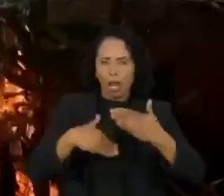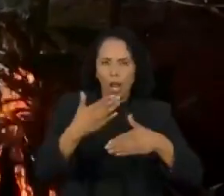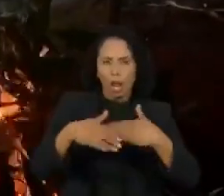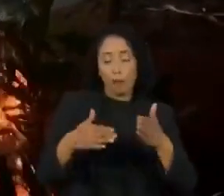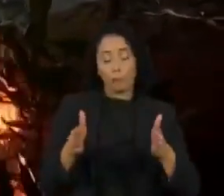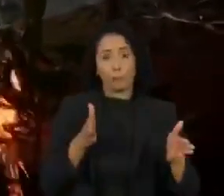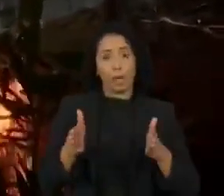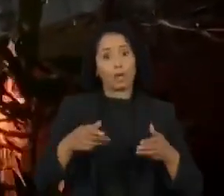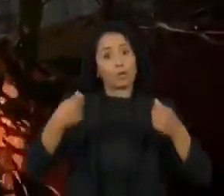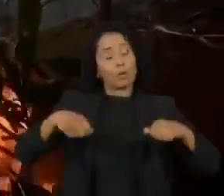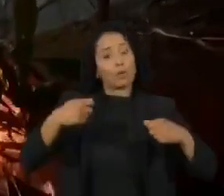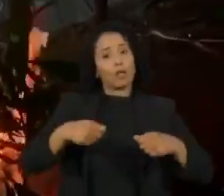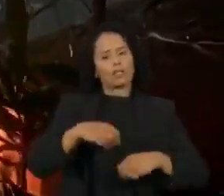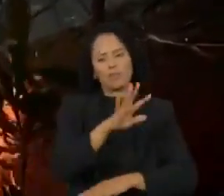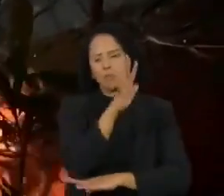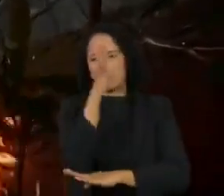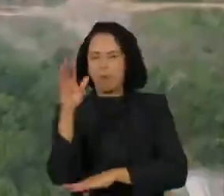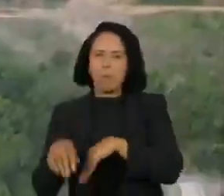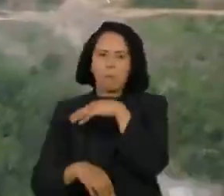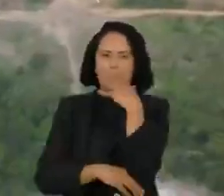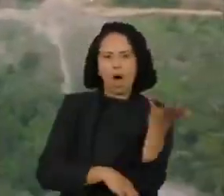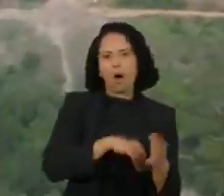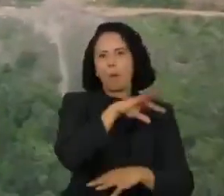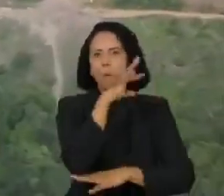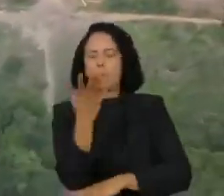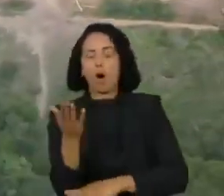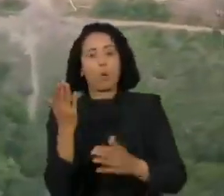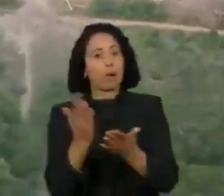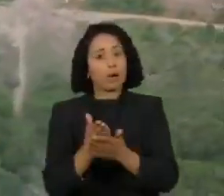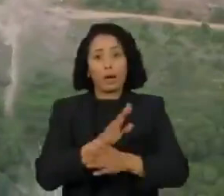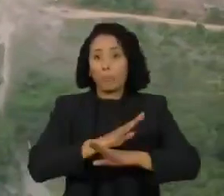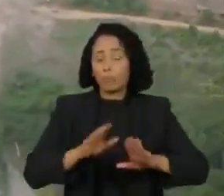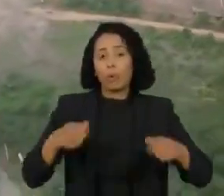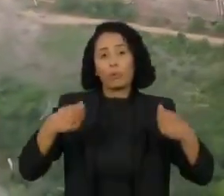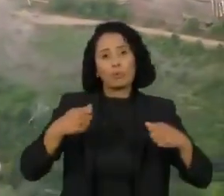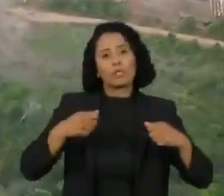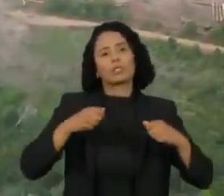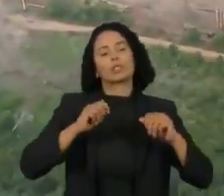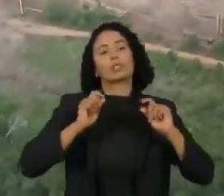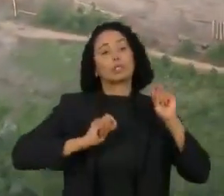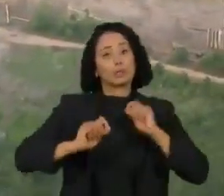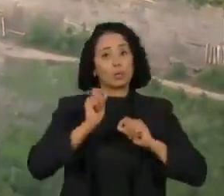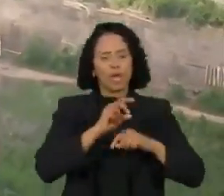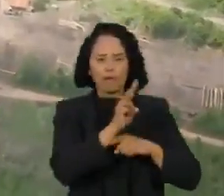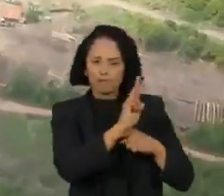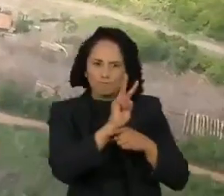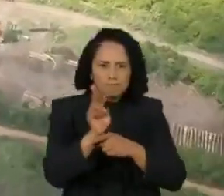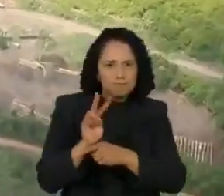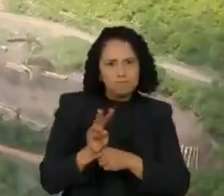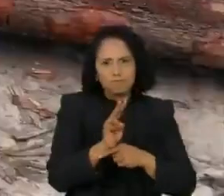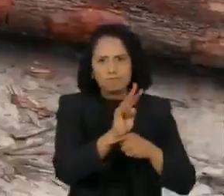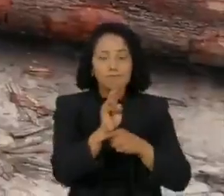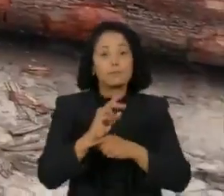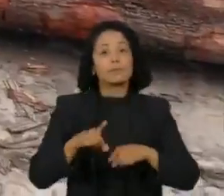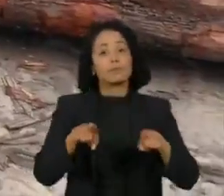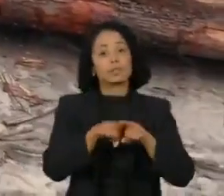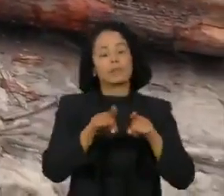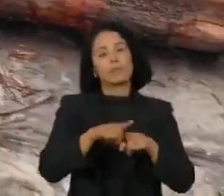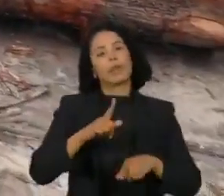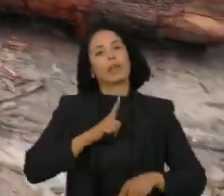esses tipos de crimes crescem na região. Vão ser desenvolvidas ações de fiscalização e o monitoramento,